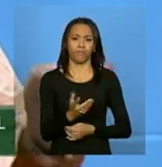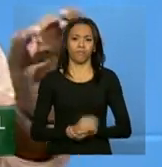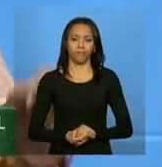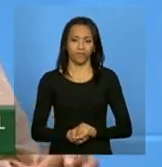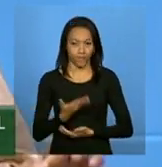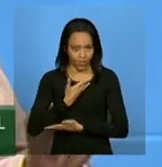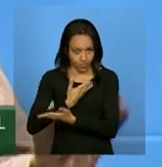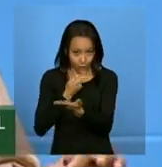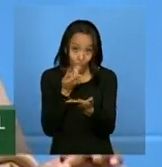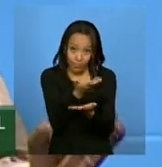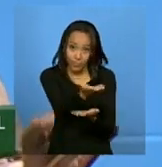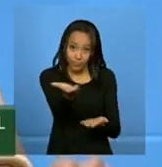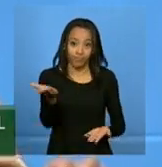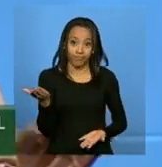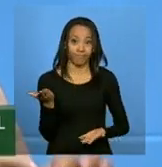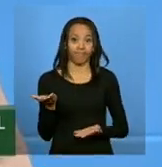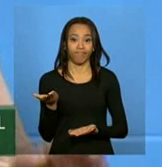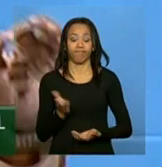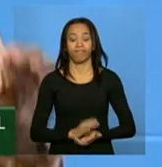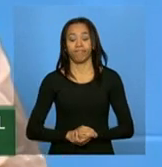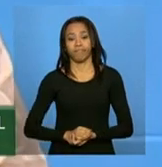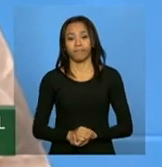Caros amigos,